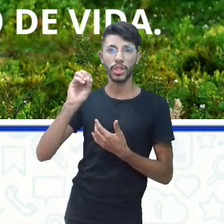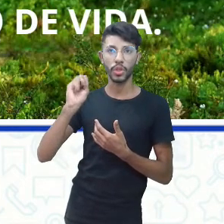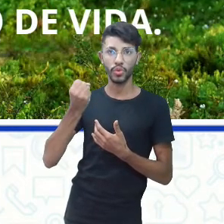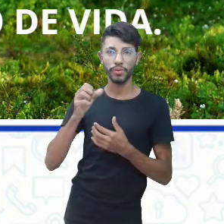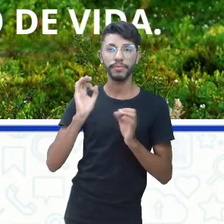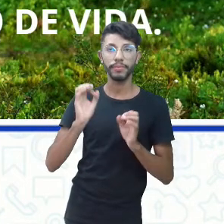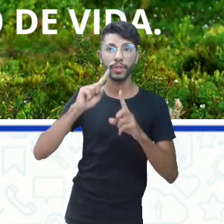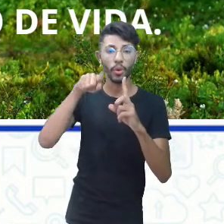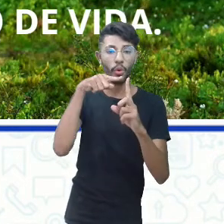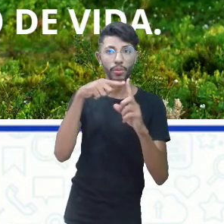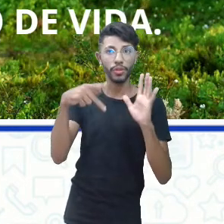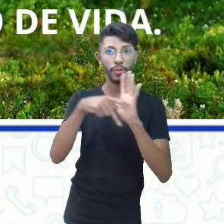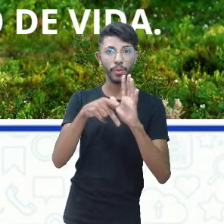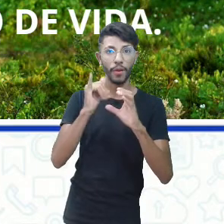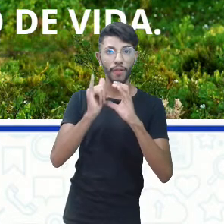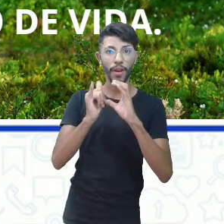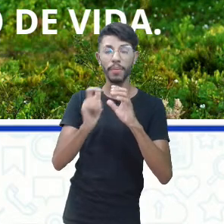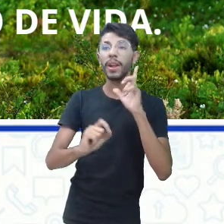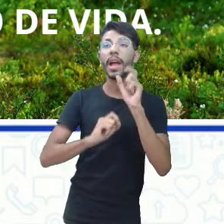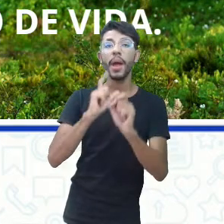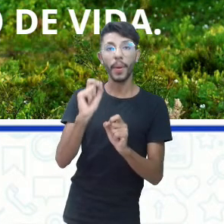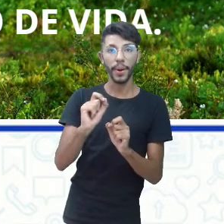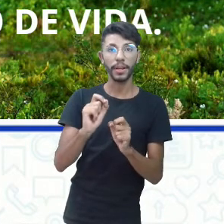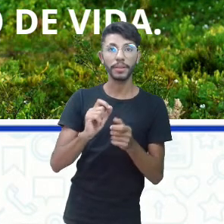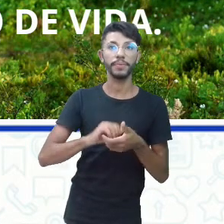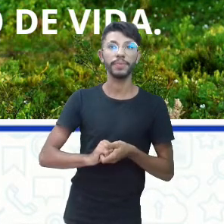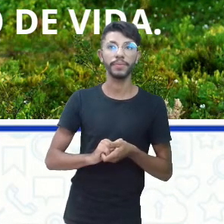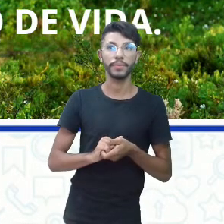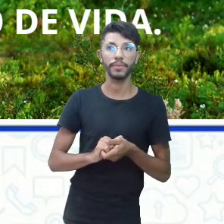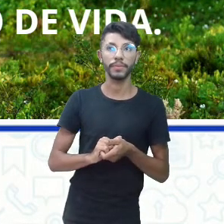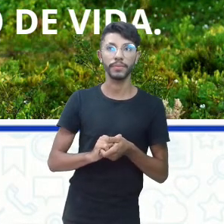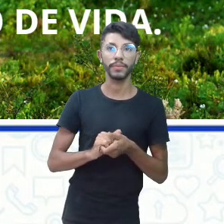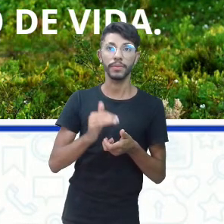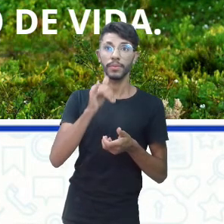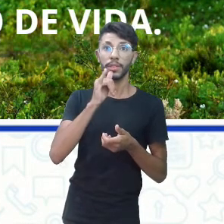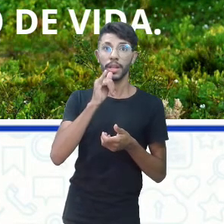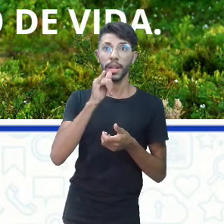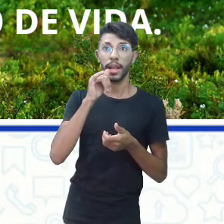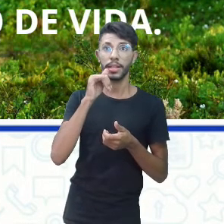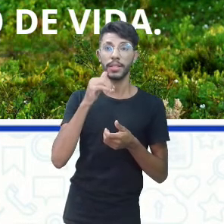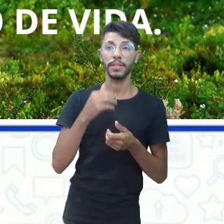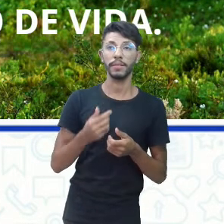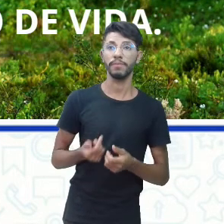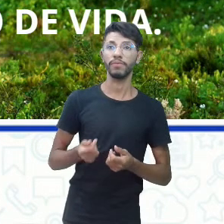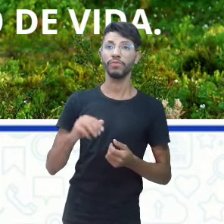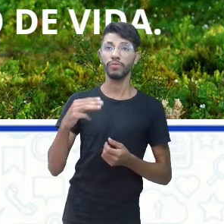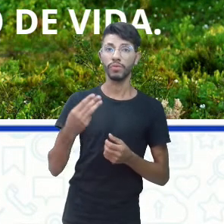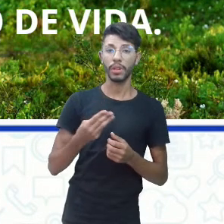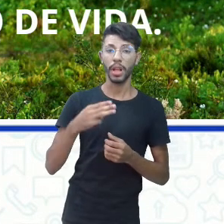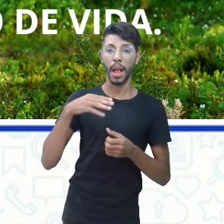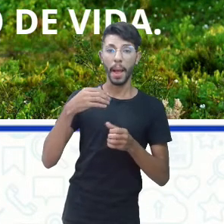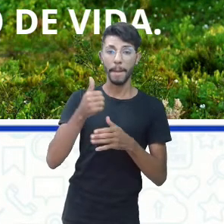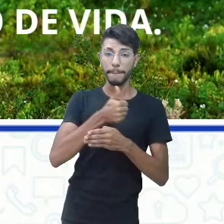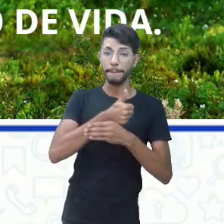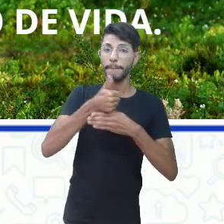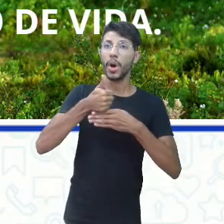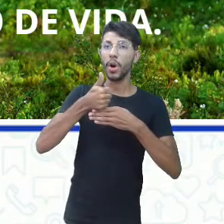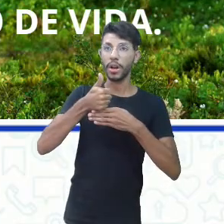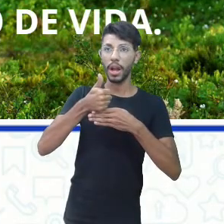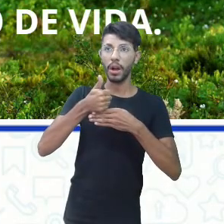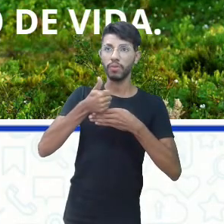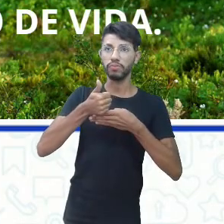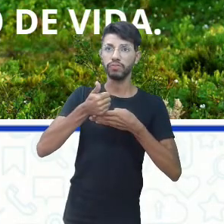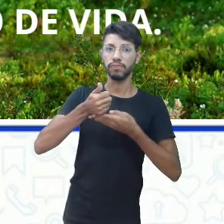O objetivo da fábula é fazer com que a lição moral se transforme em uma lição de